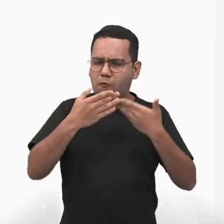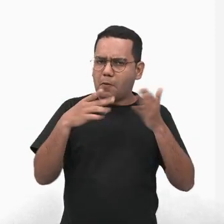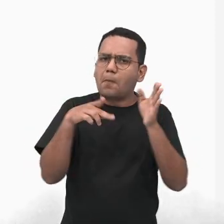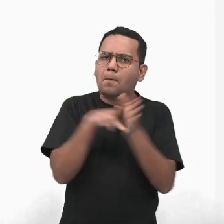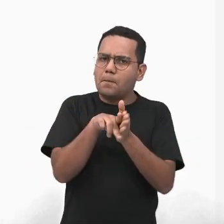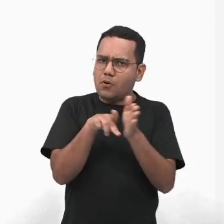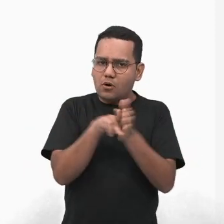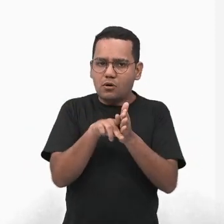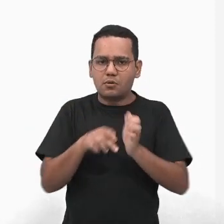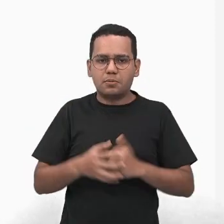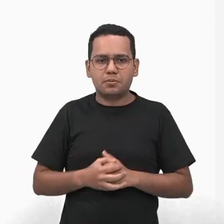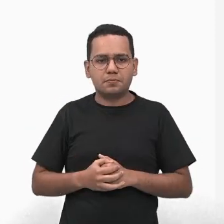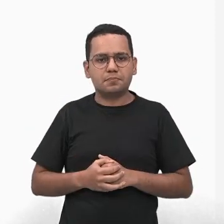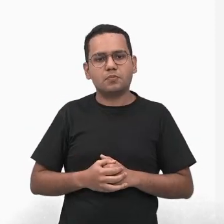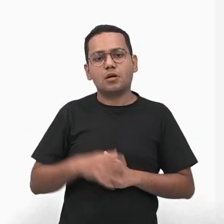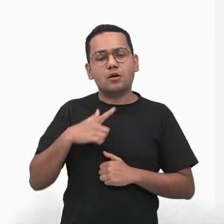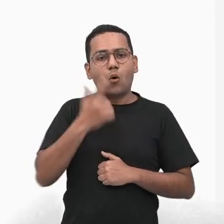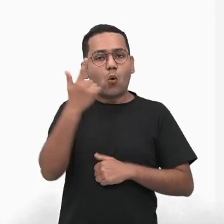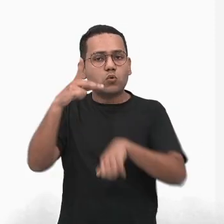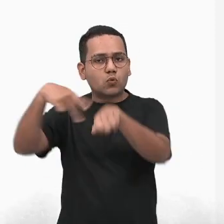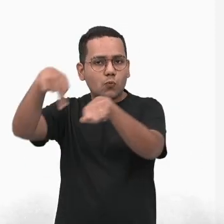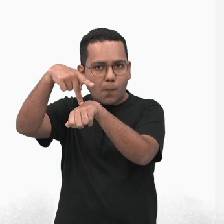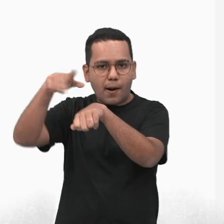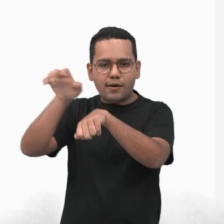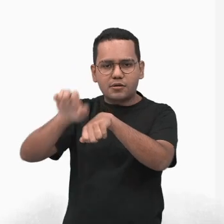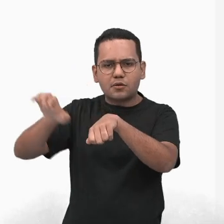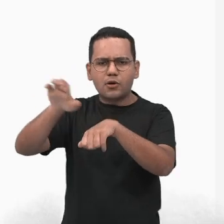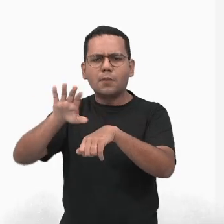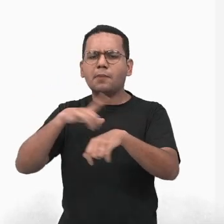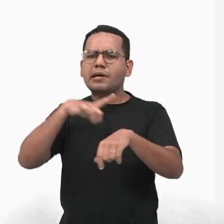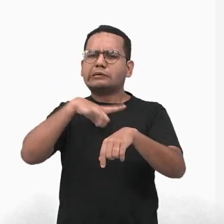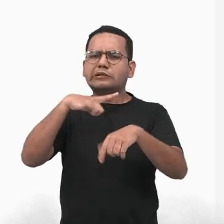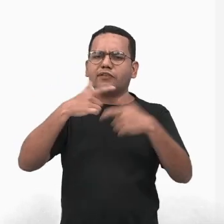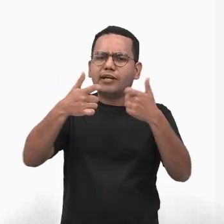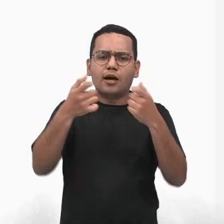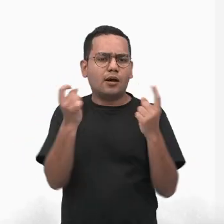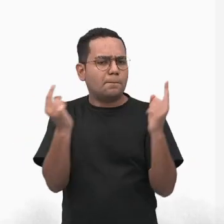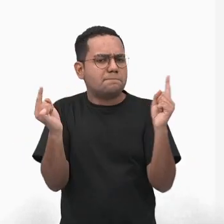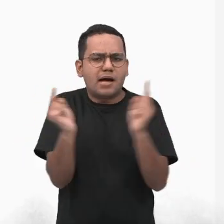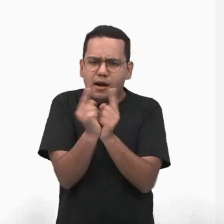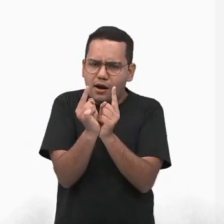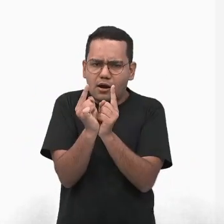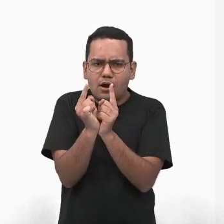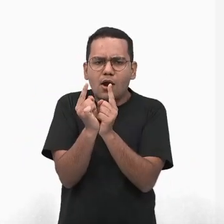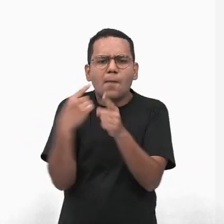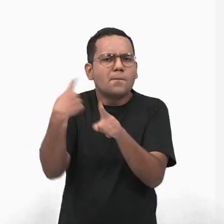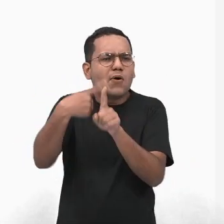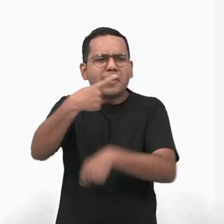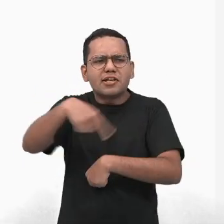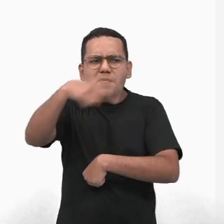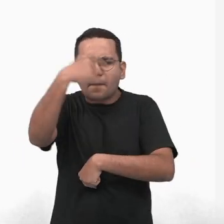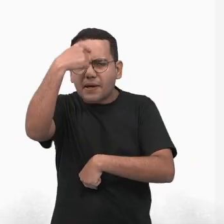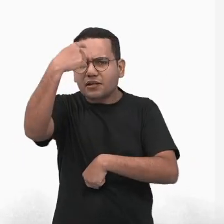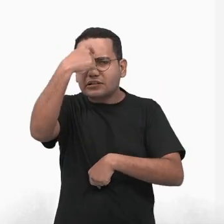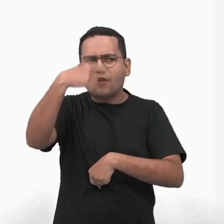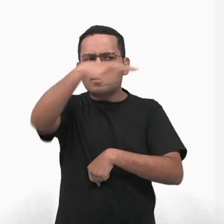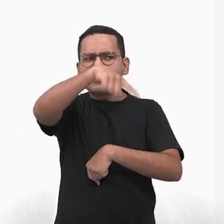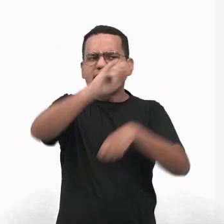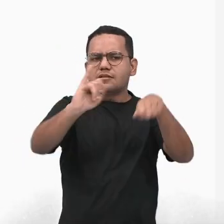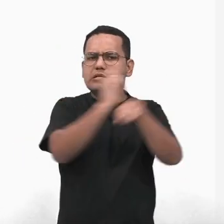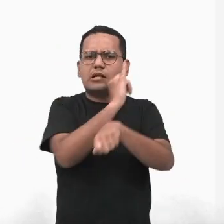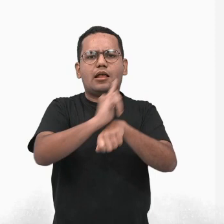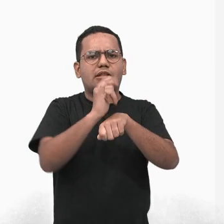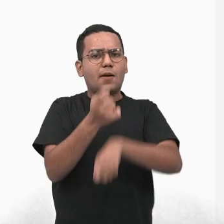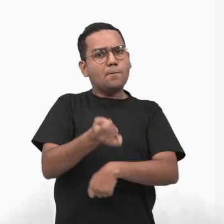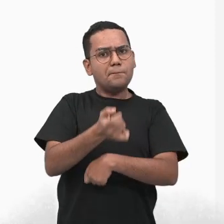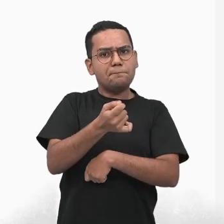As grandes potências europeias previam uma guerra curta, subestimando o poder de fogo do adversário. E a